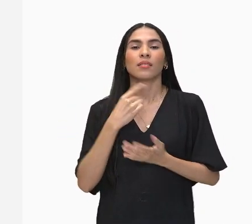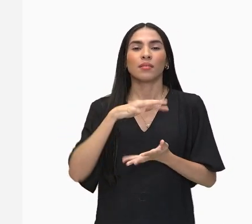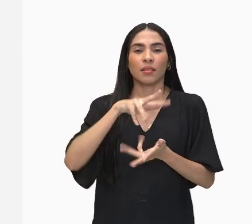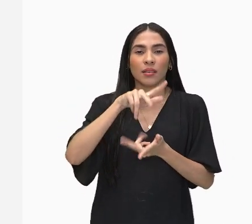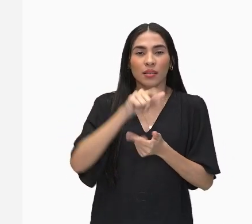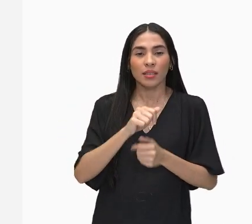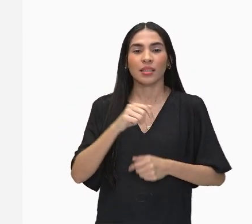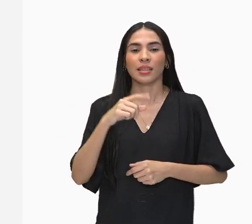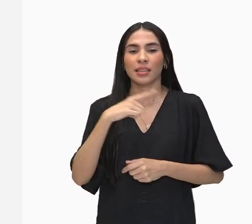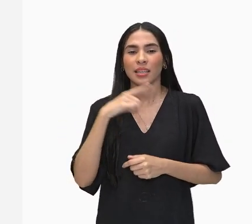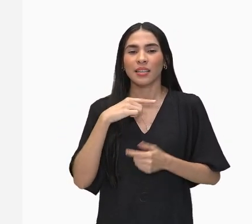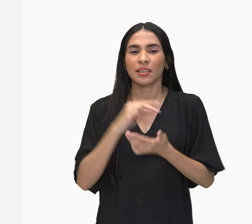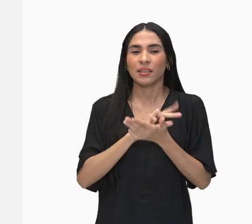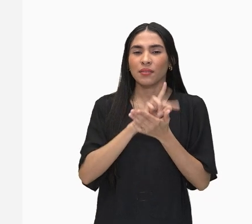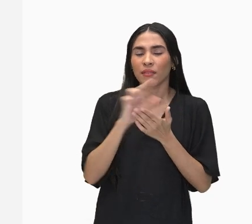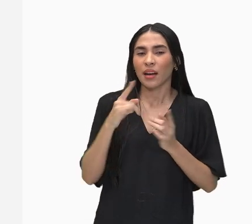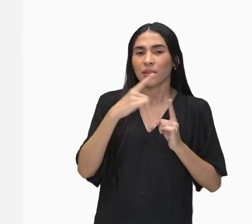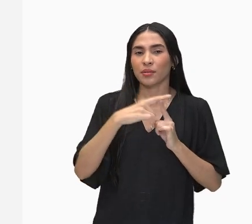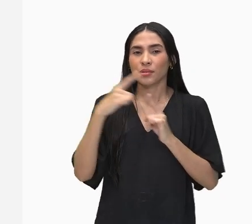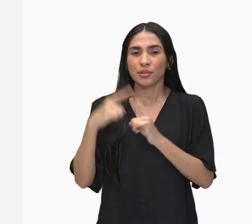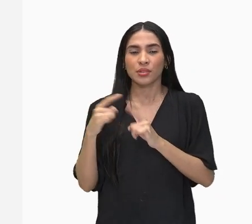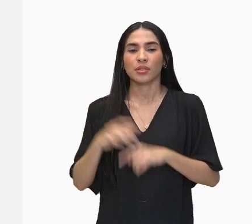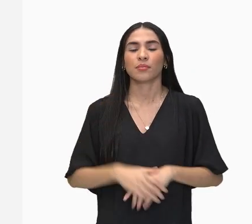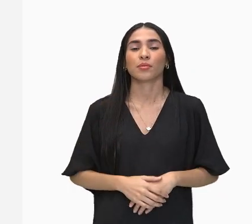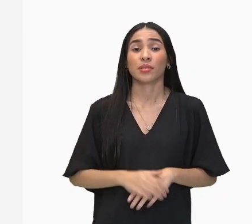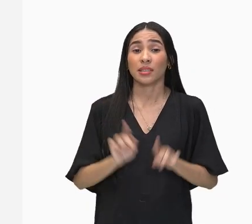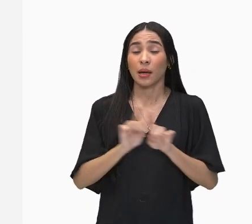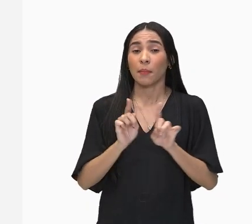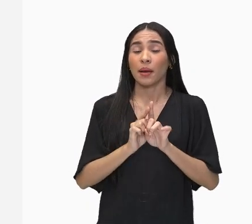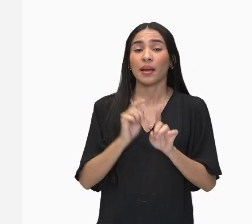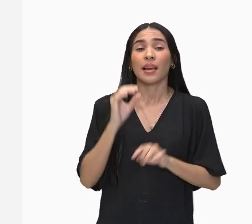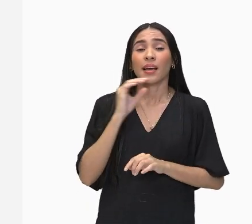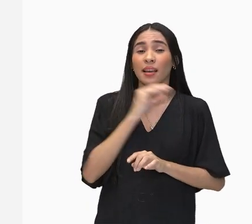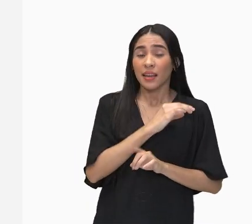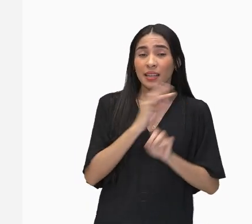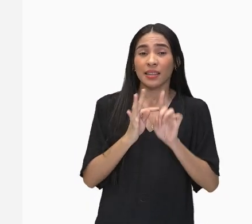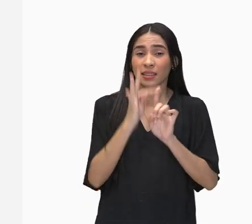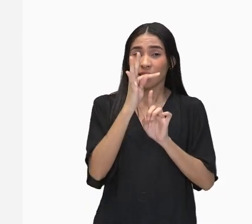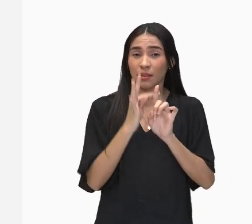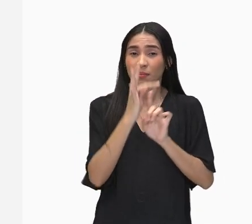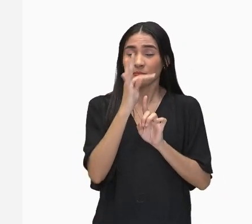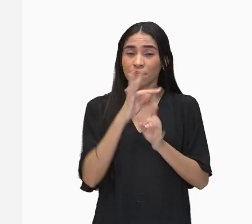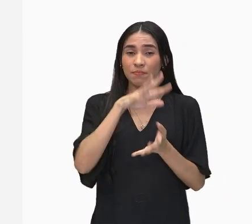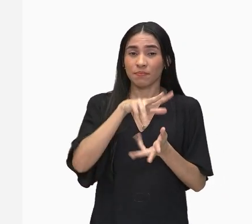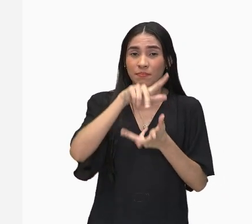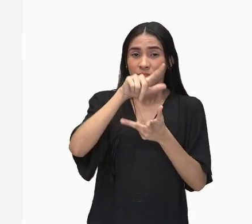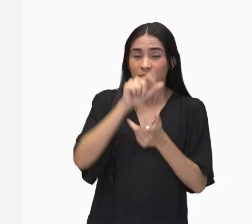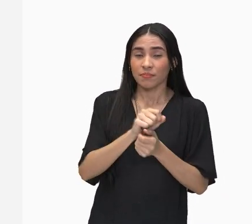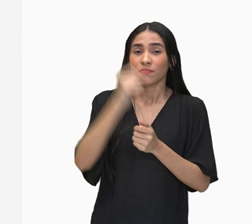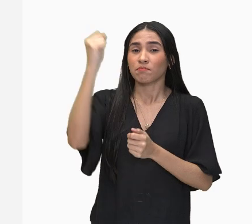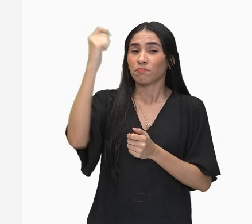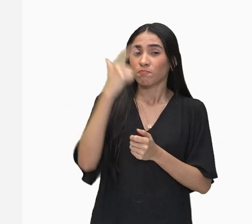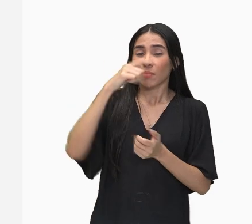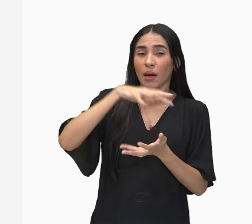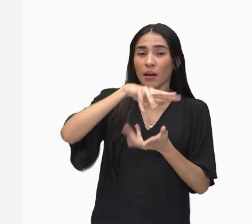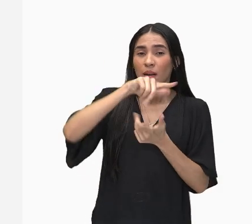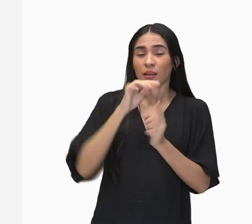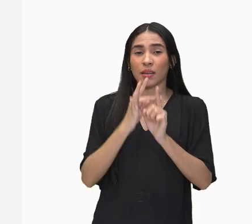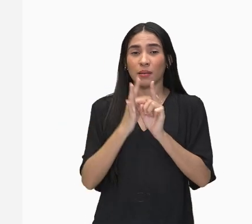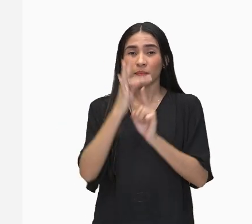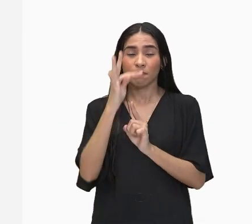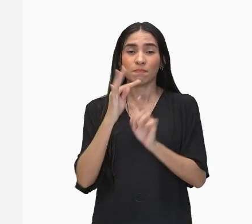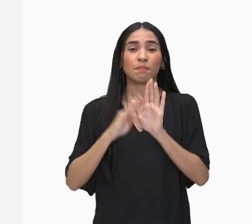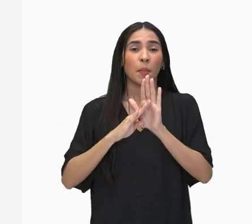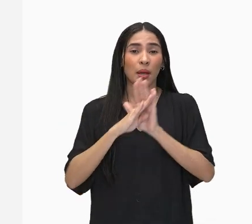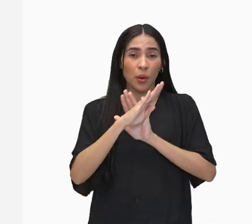inversão térmica, nós vamos ter as ilhas de calor, nós vamos ter efeito estufa, aquecimento global, certo? E